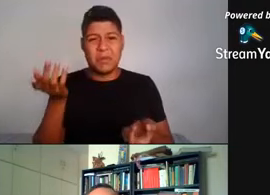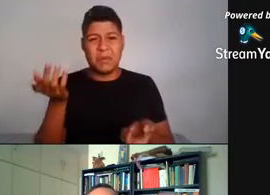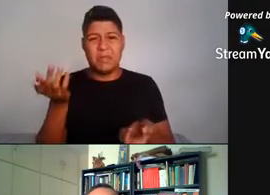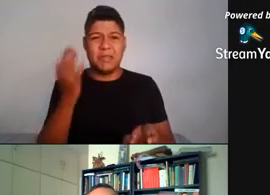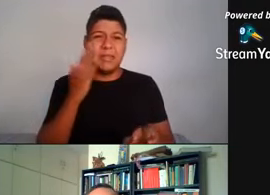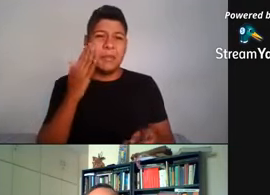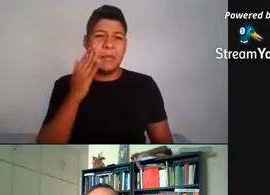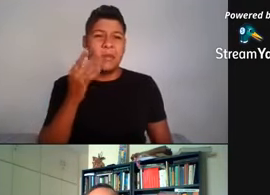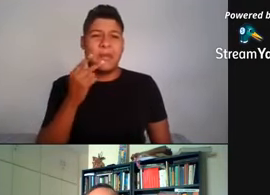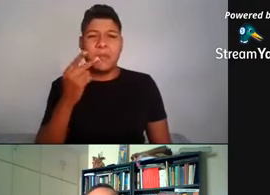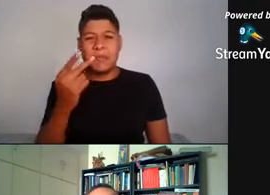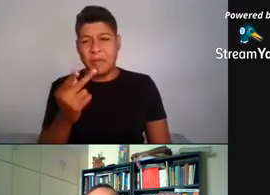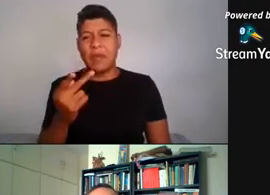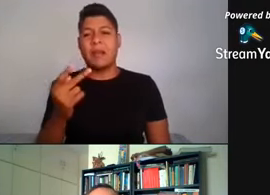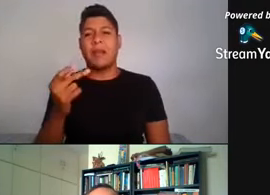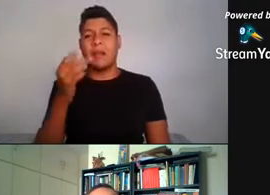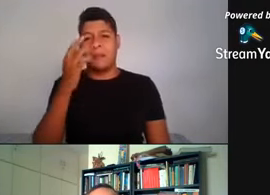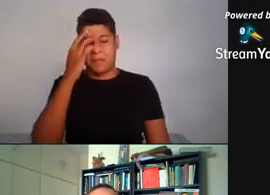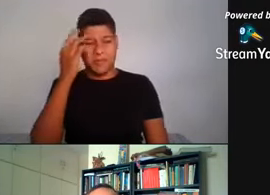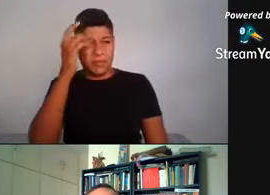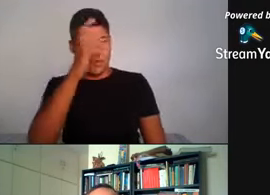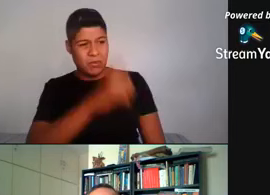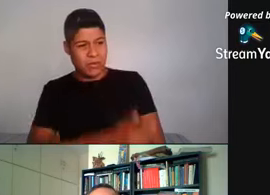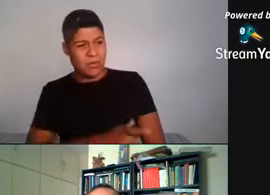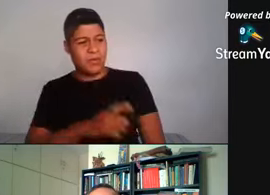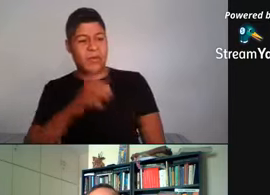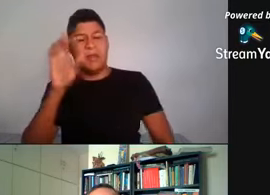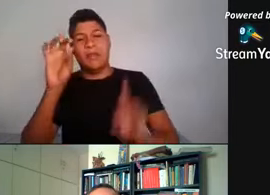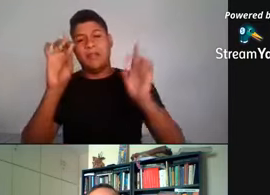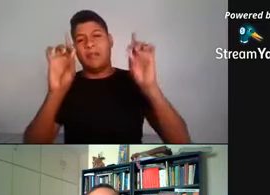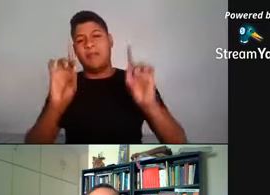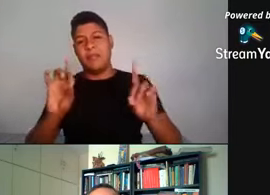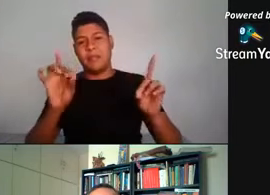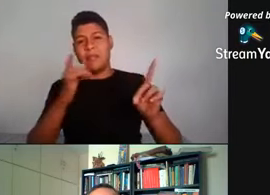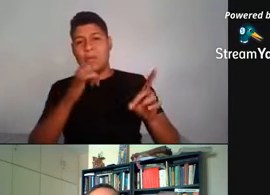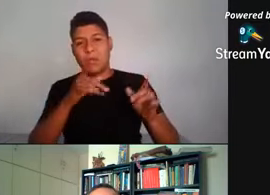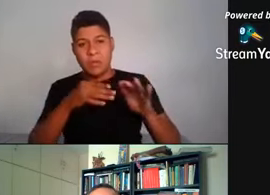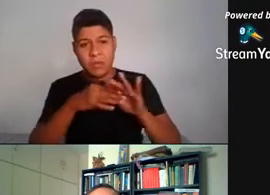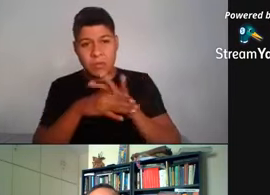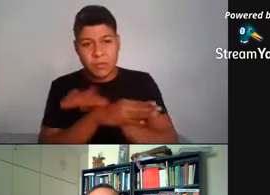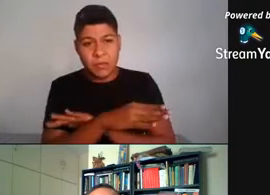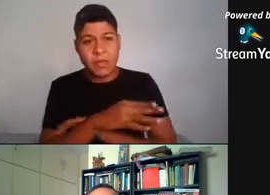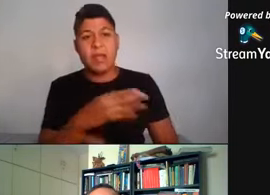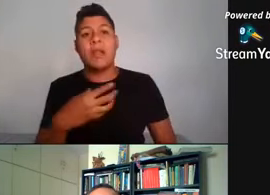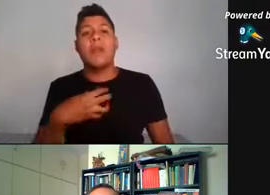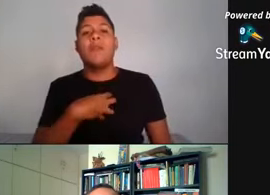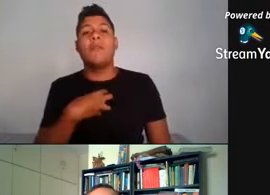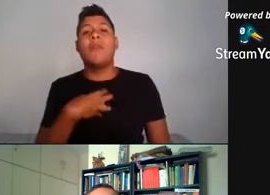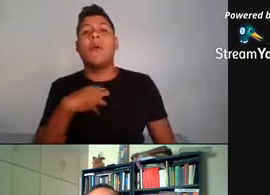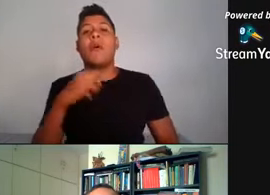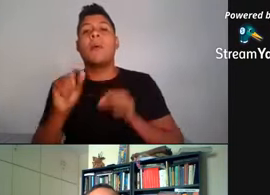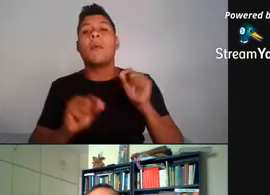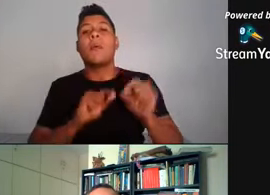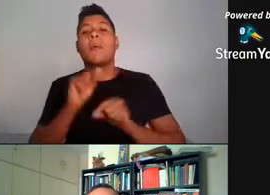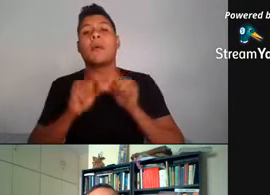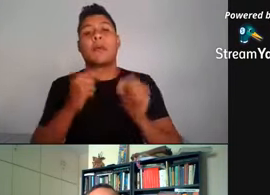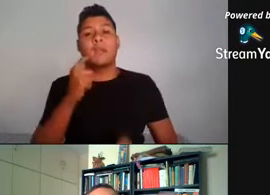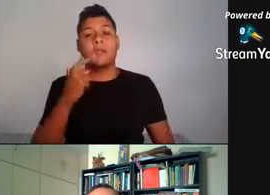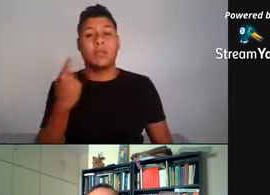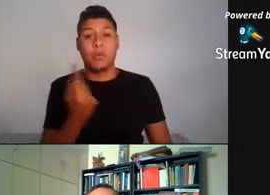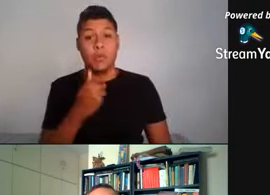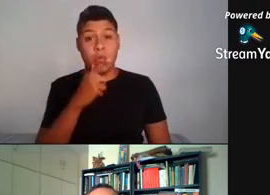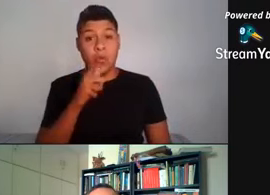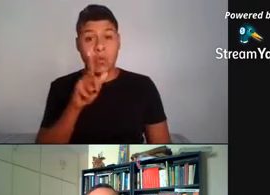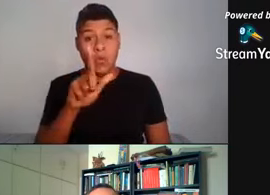falar com as pessoas com deficiência, ter acesso a elas. Então, essa é uma forma da gente tentar chegar mais perto